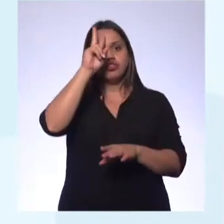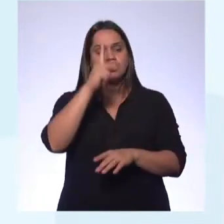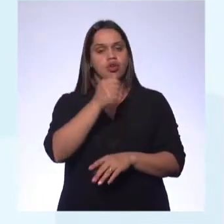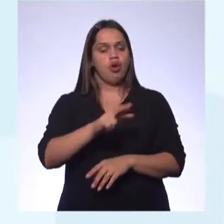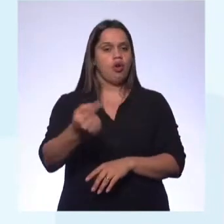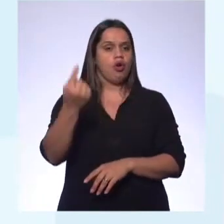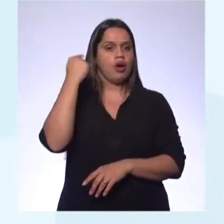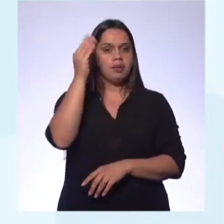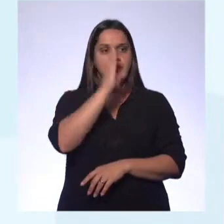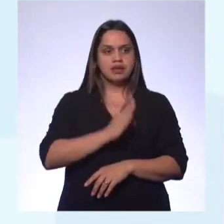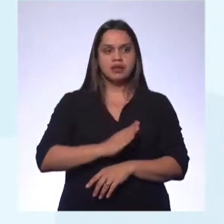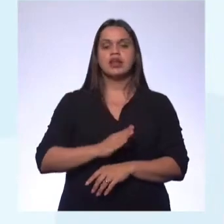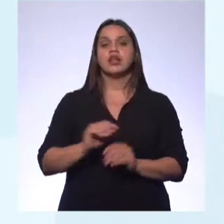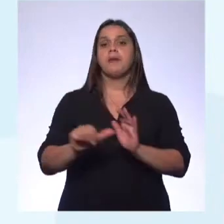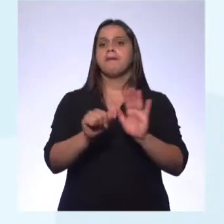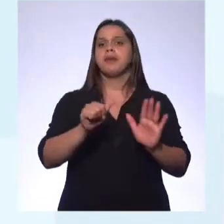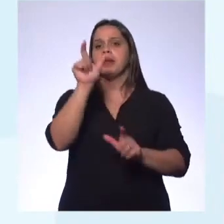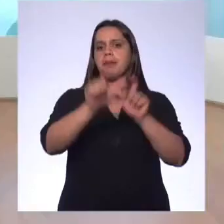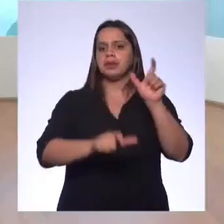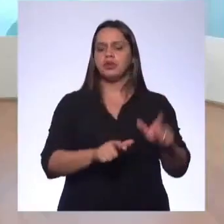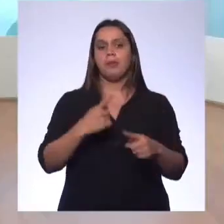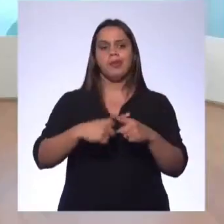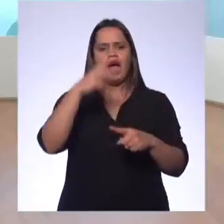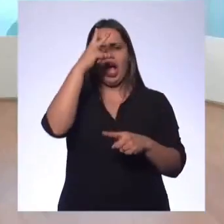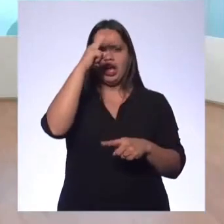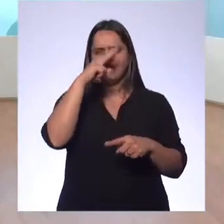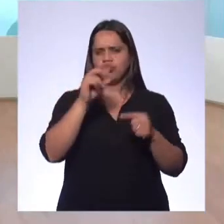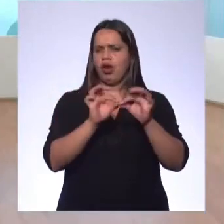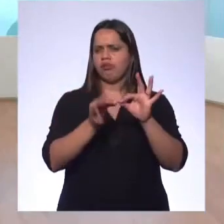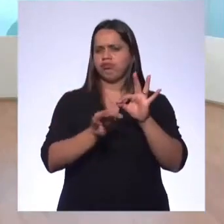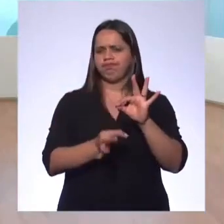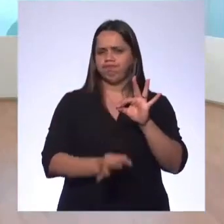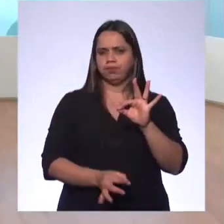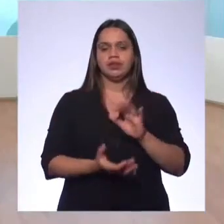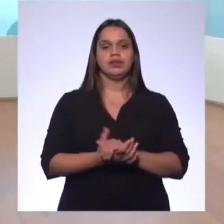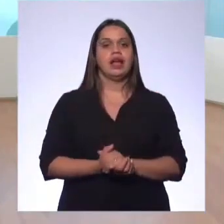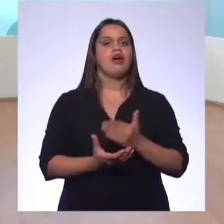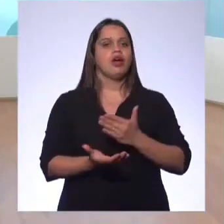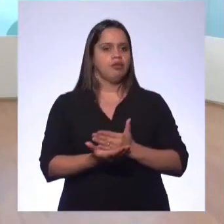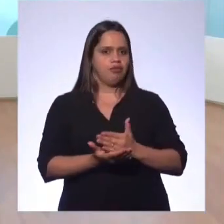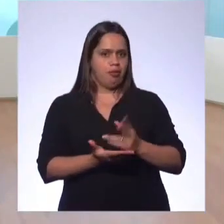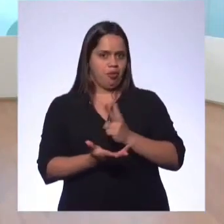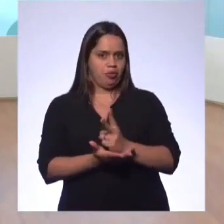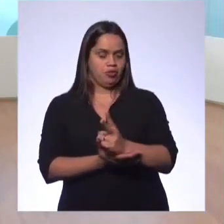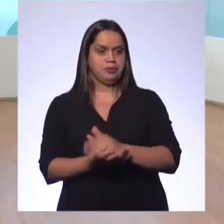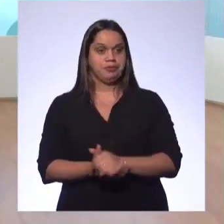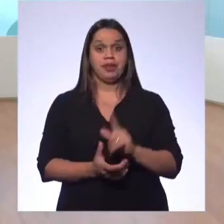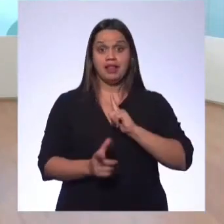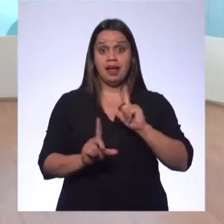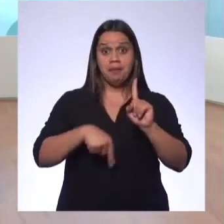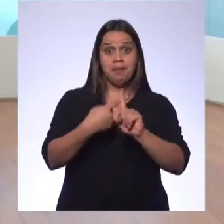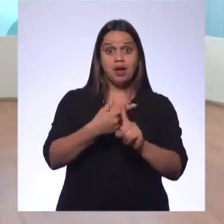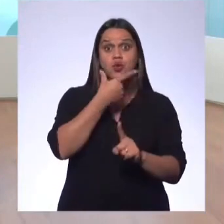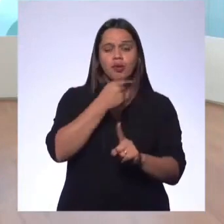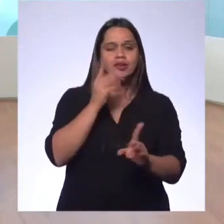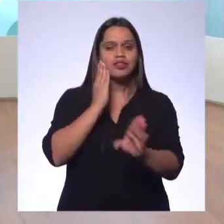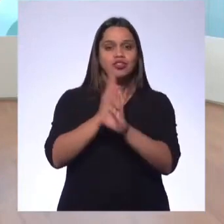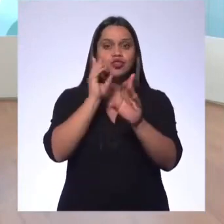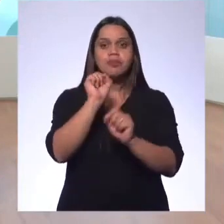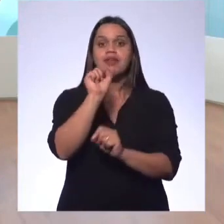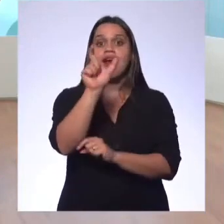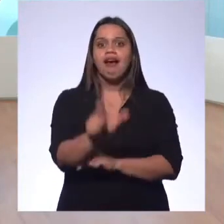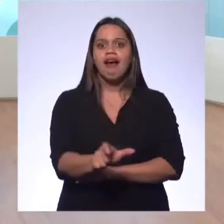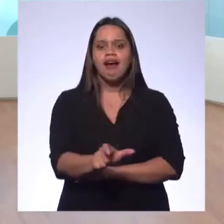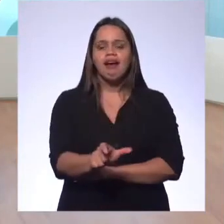esse Homem das Cavernas, porque a história é longa, né, professora? Então, vamos para frente. Tem outro homem aí para vocês descobrirem quem